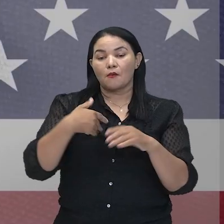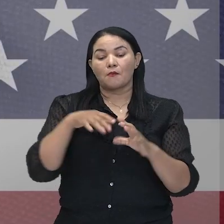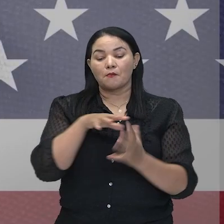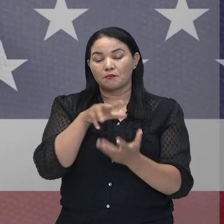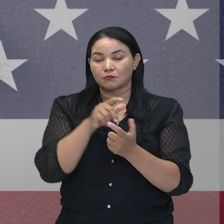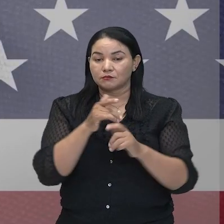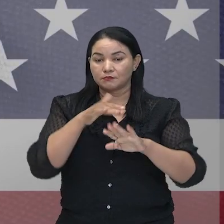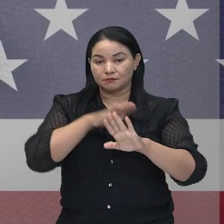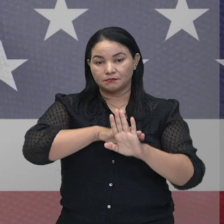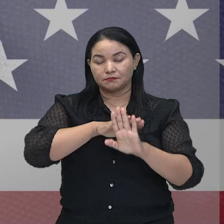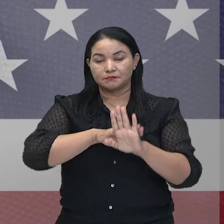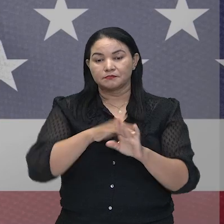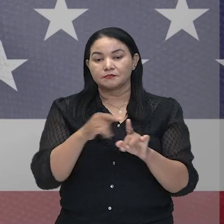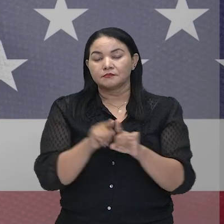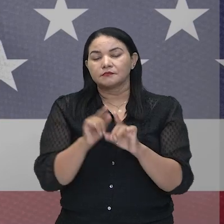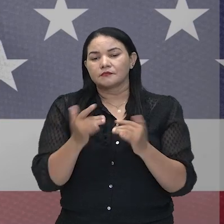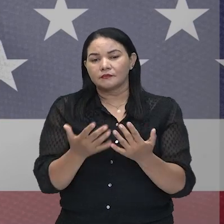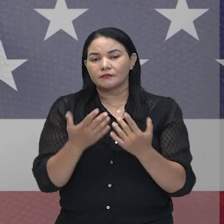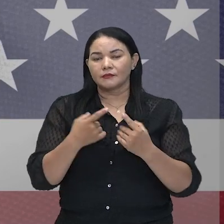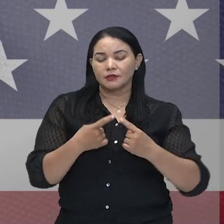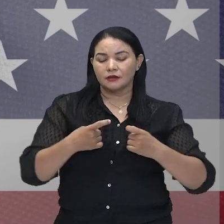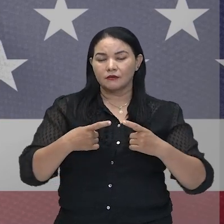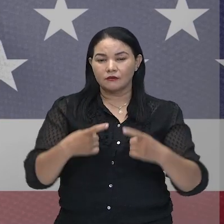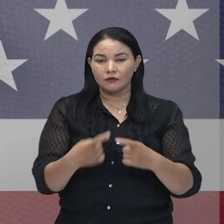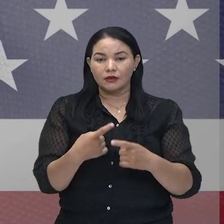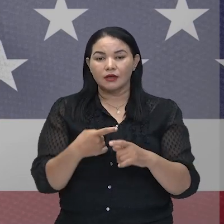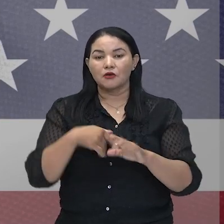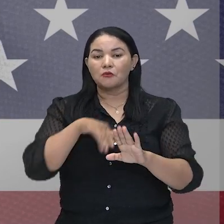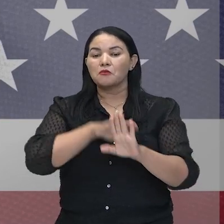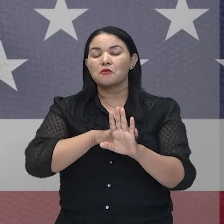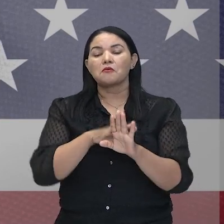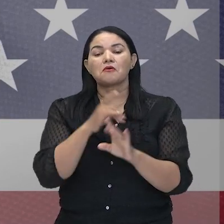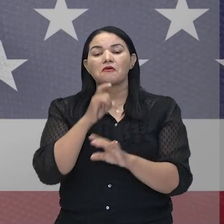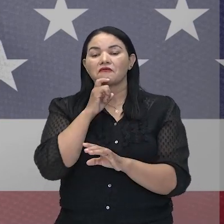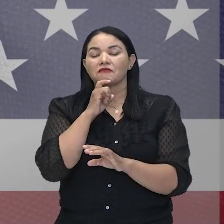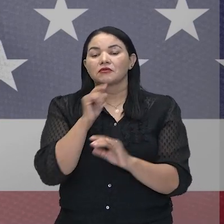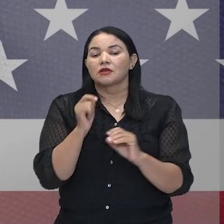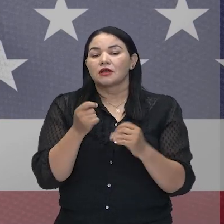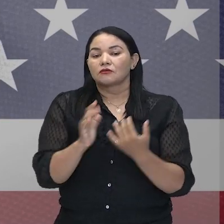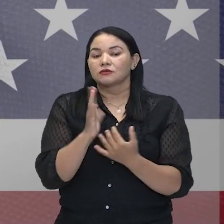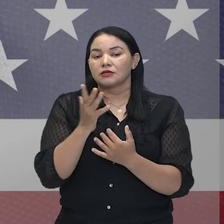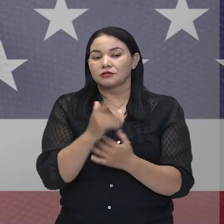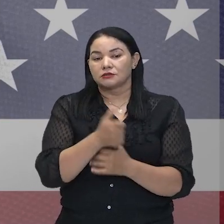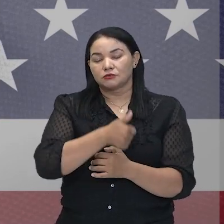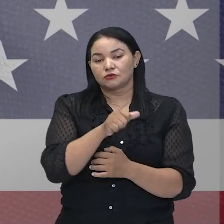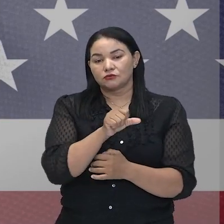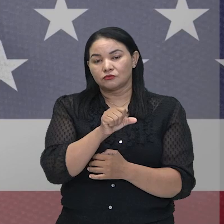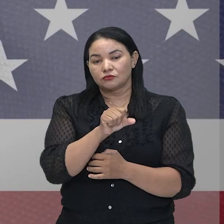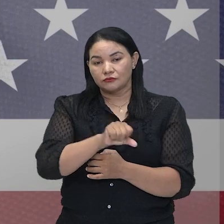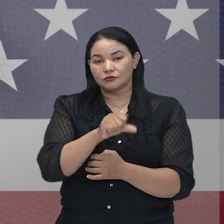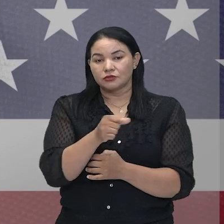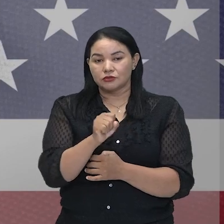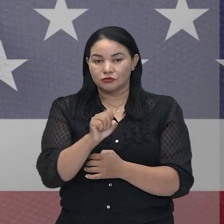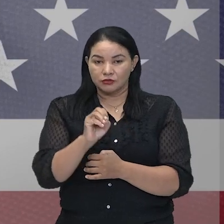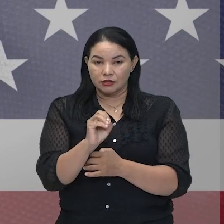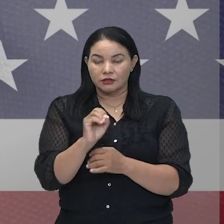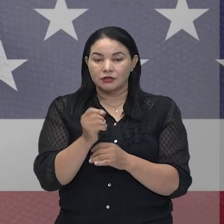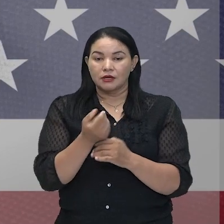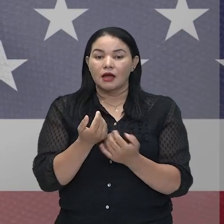é que acontece, então, o fim da Guerra Fria? Ela acontece, então, ali a partir de 1980 e